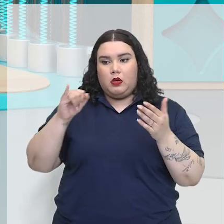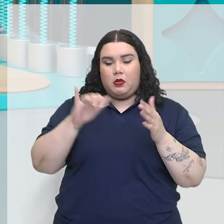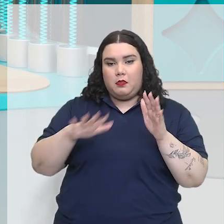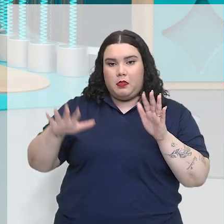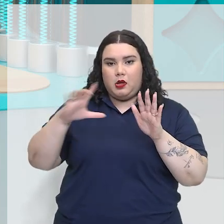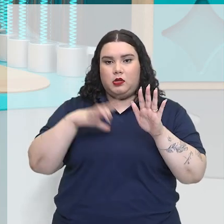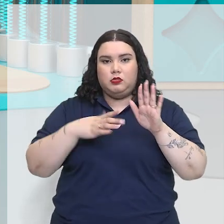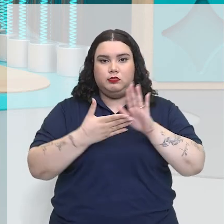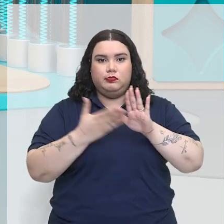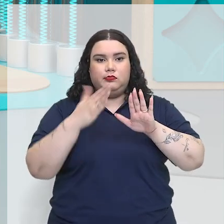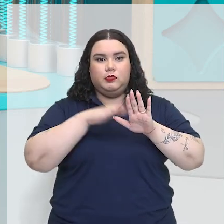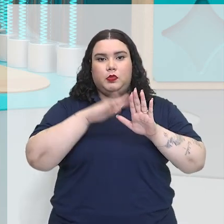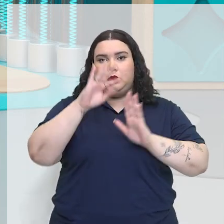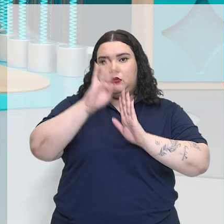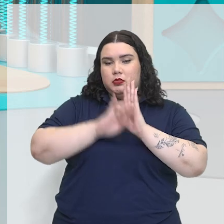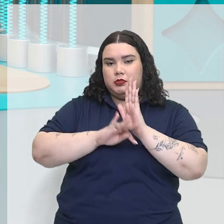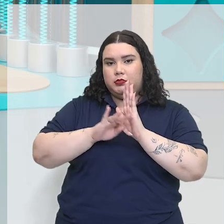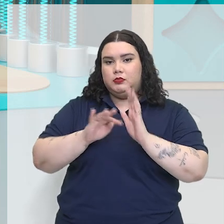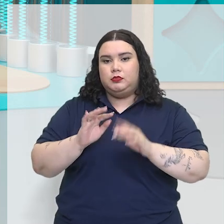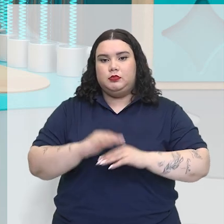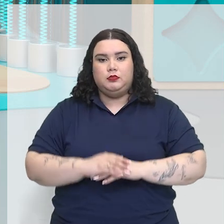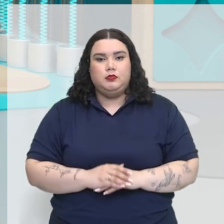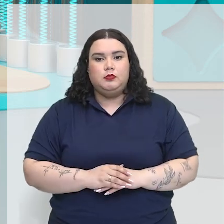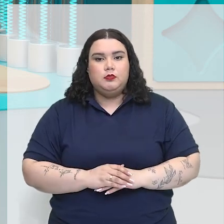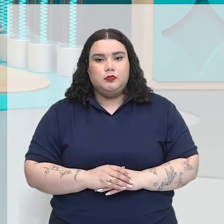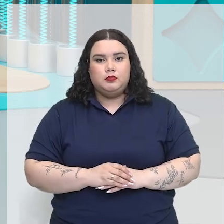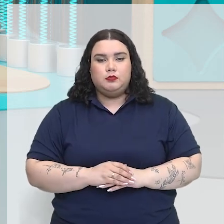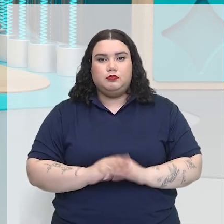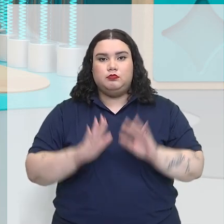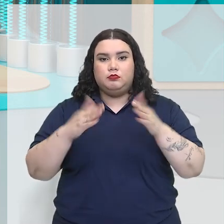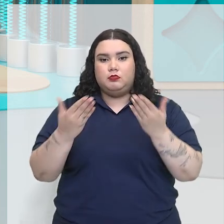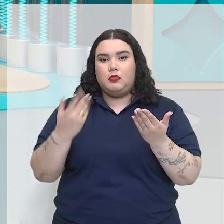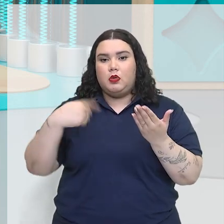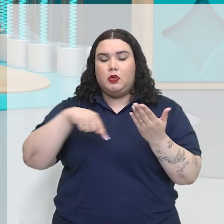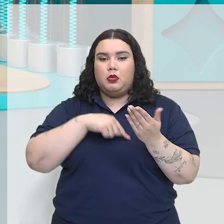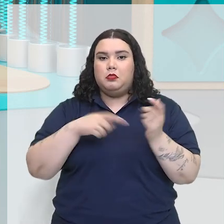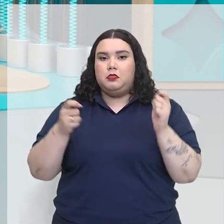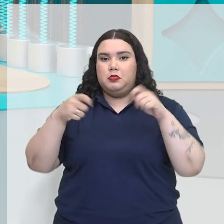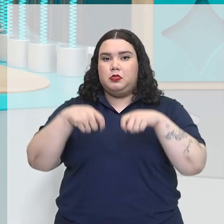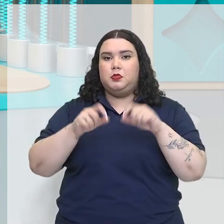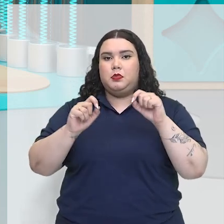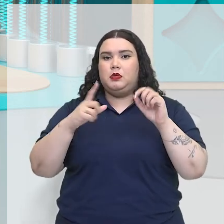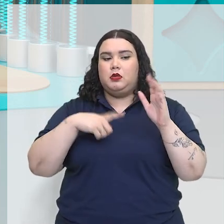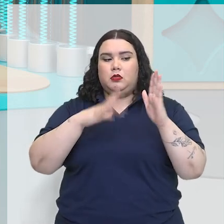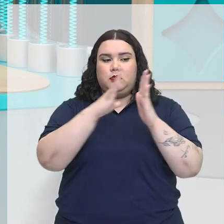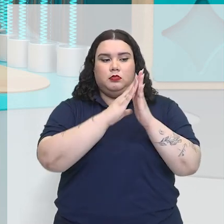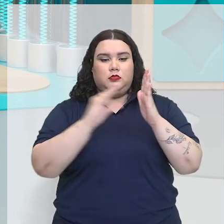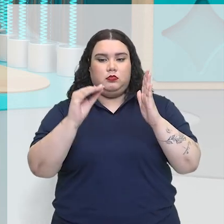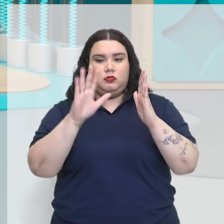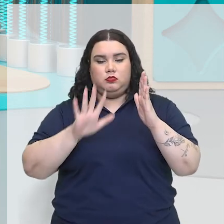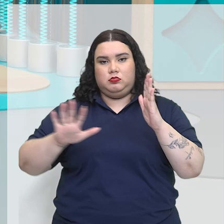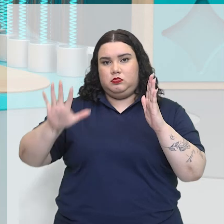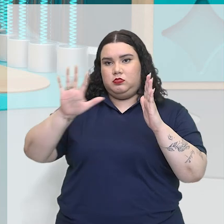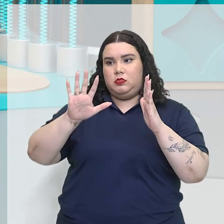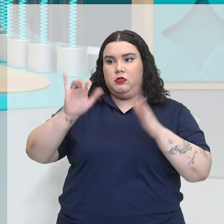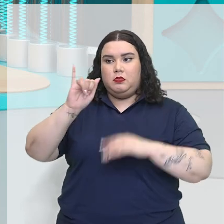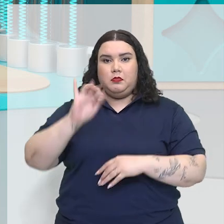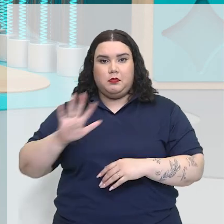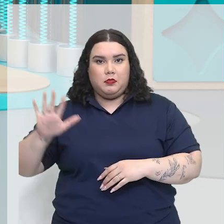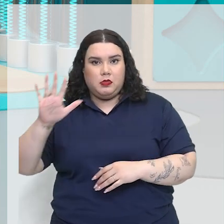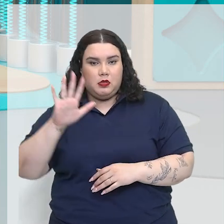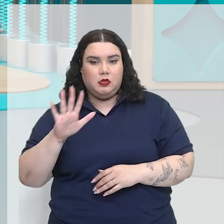texto, né? Então, nós podemos fazer a intertextualidade tanto em